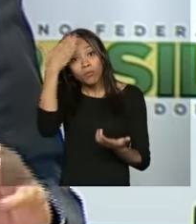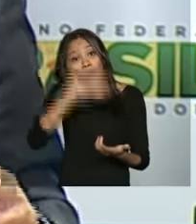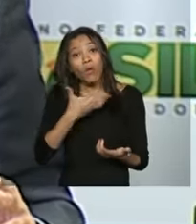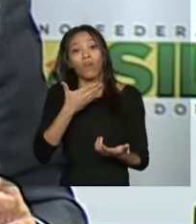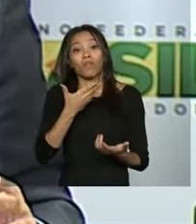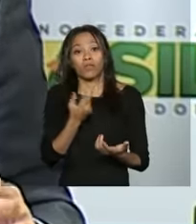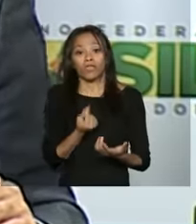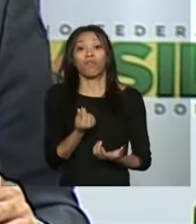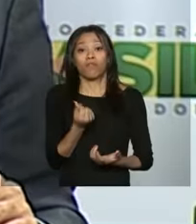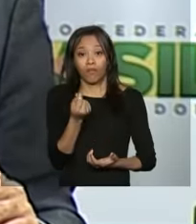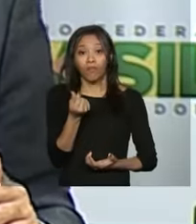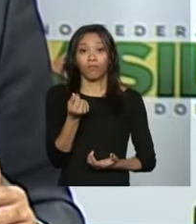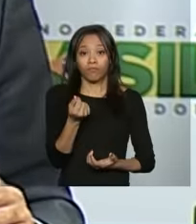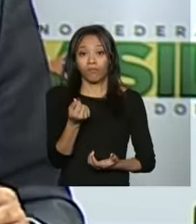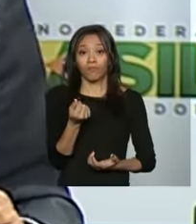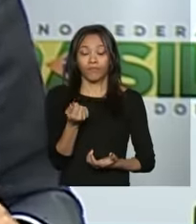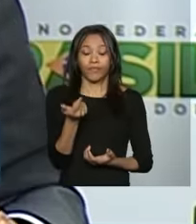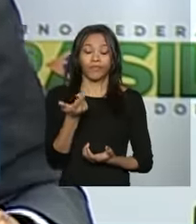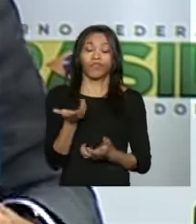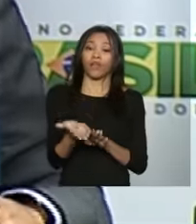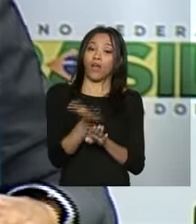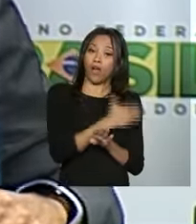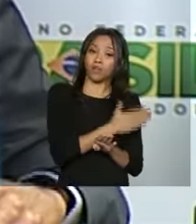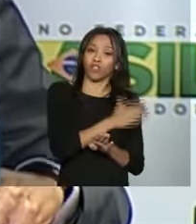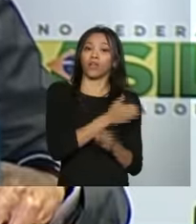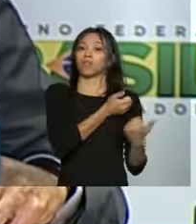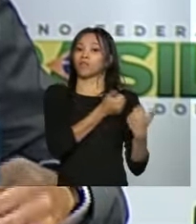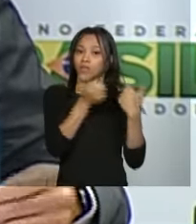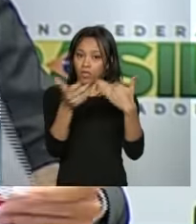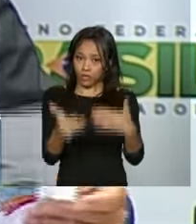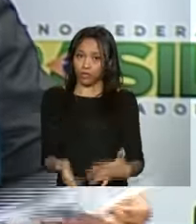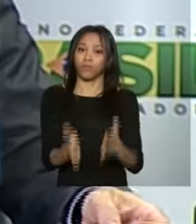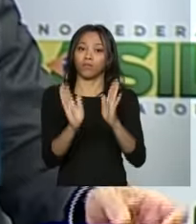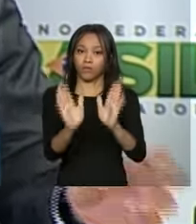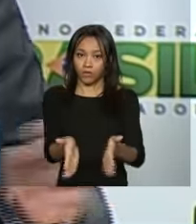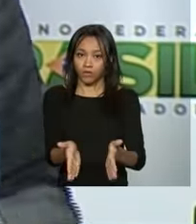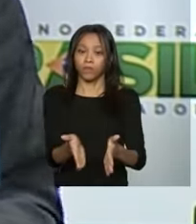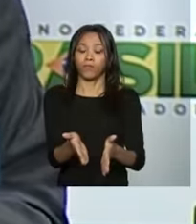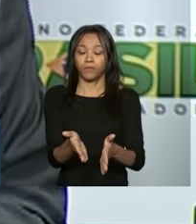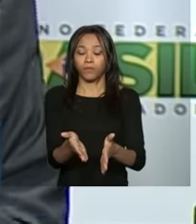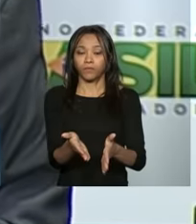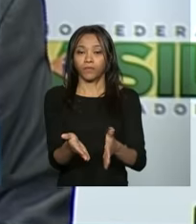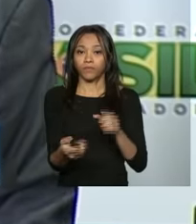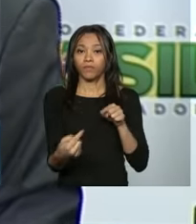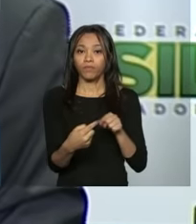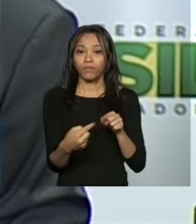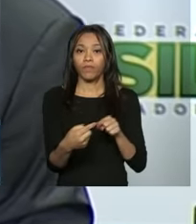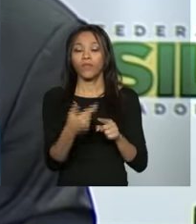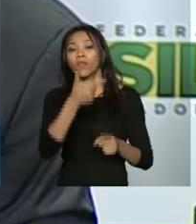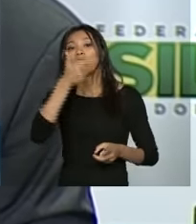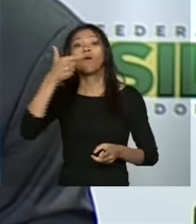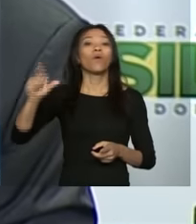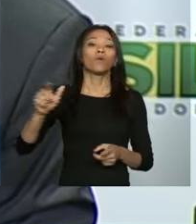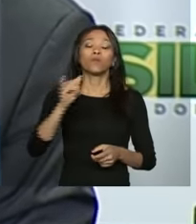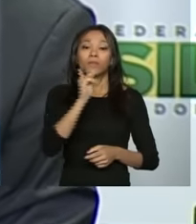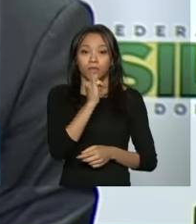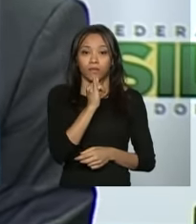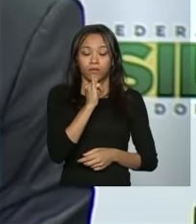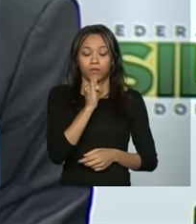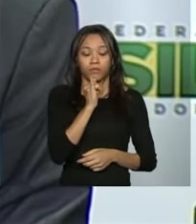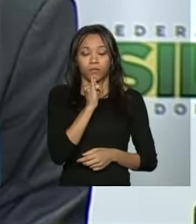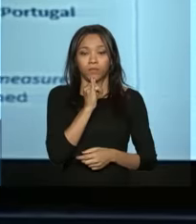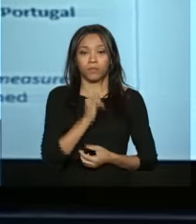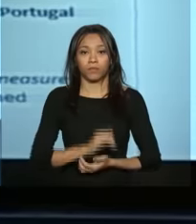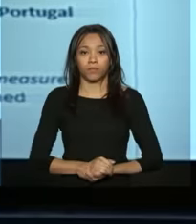e o se explica pel aquele conjunto de elementos que eu me reportei anteriormente vamos pegar um outro exemplo